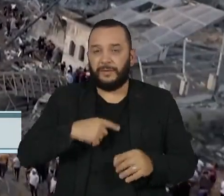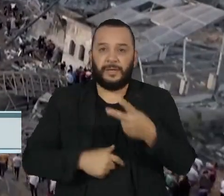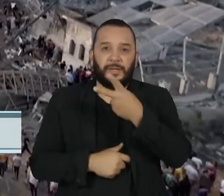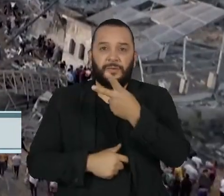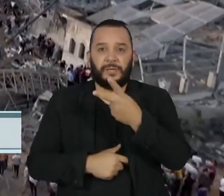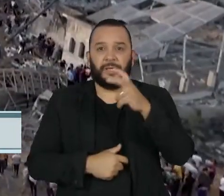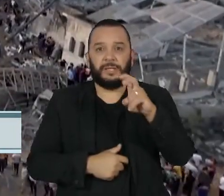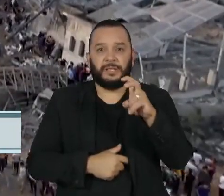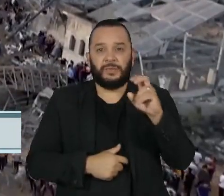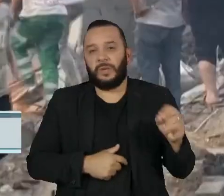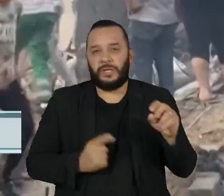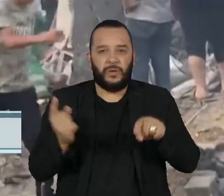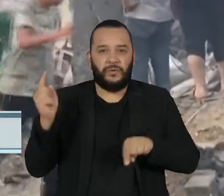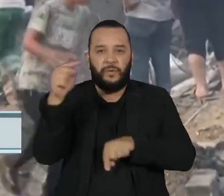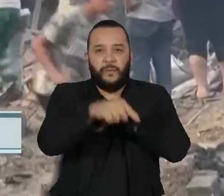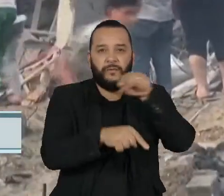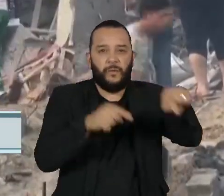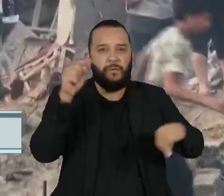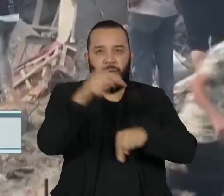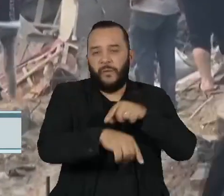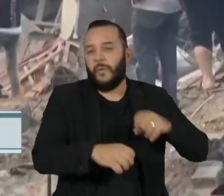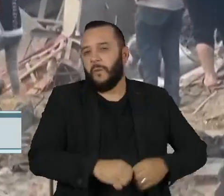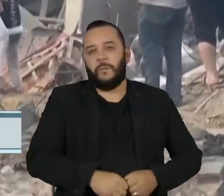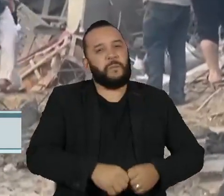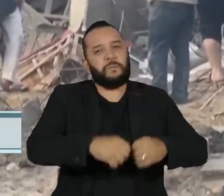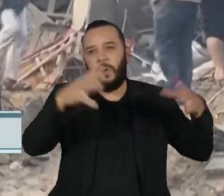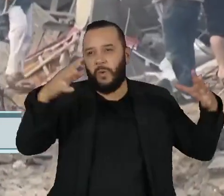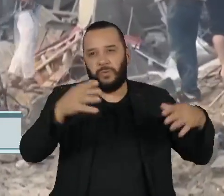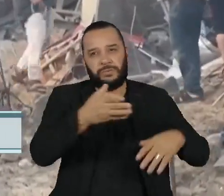250 bombardeios lançados